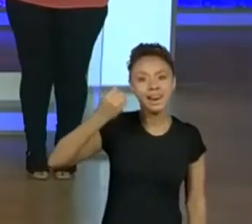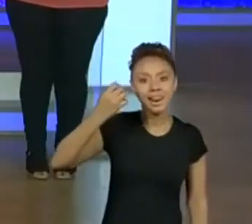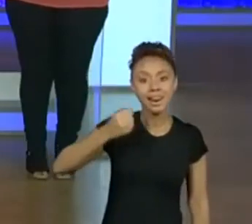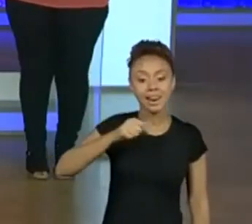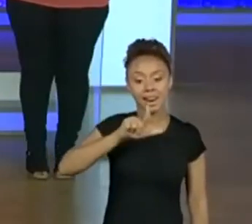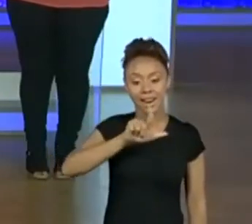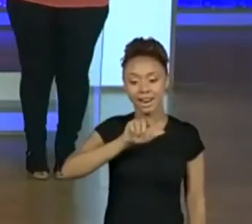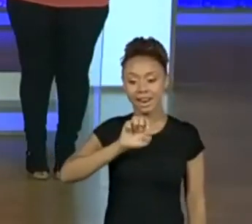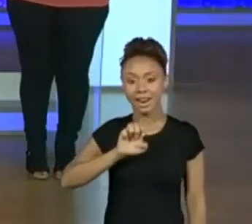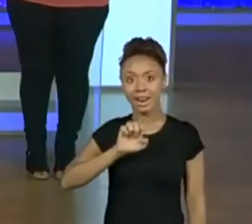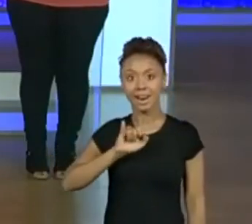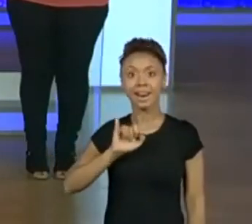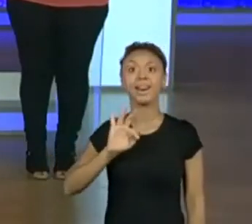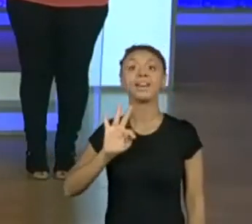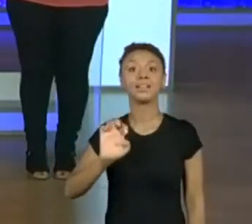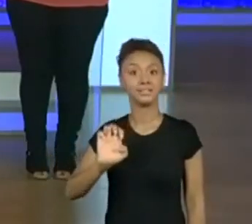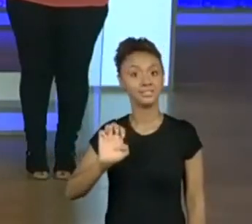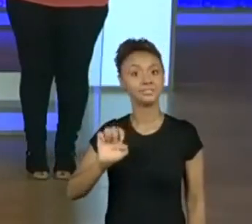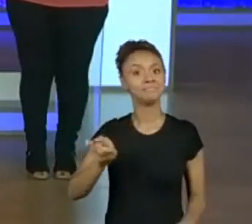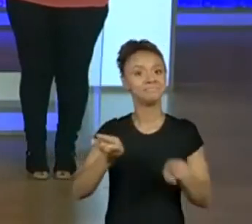Então, ó.